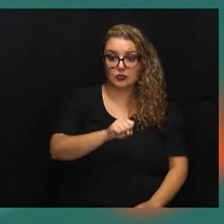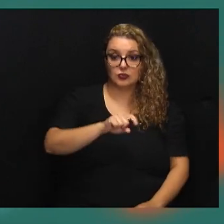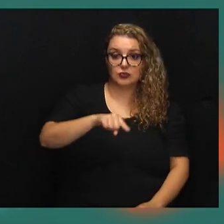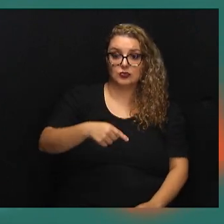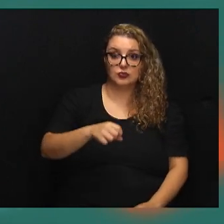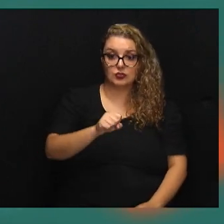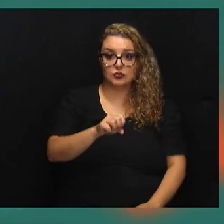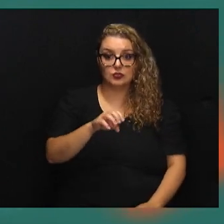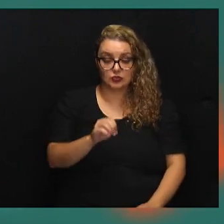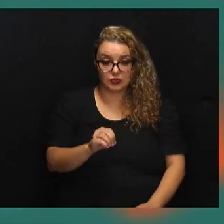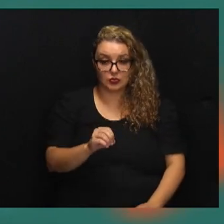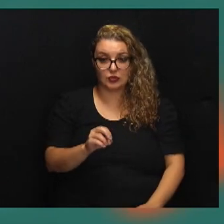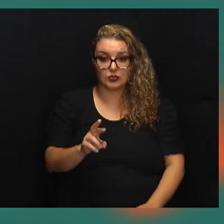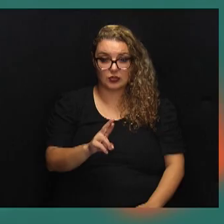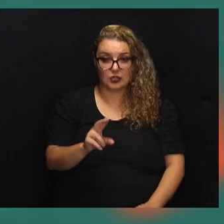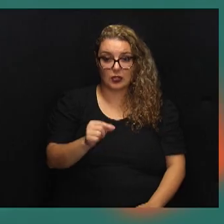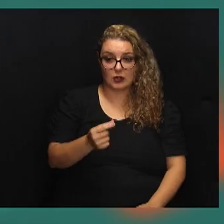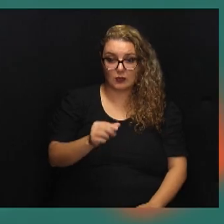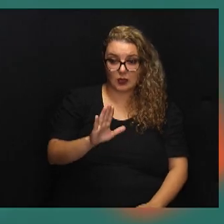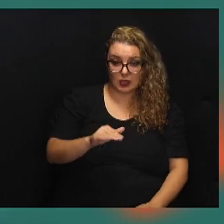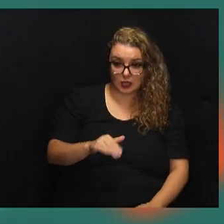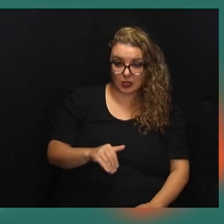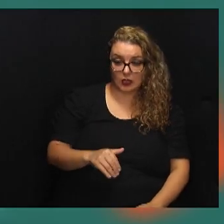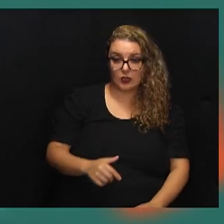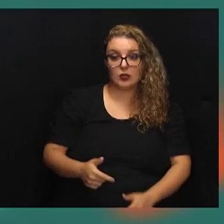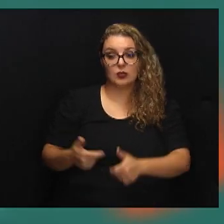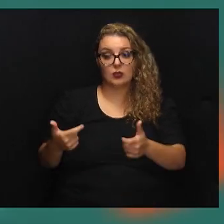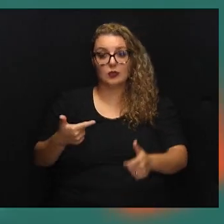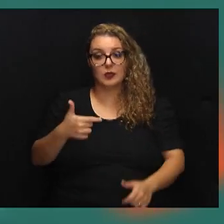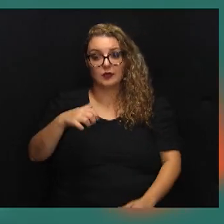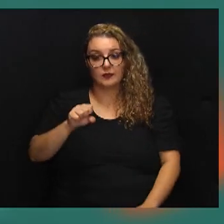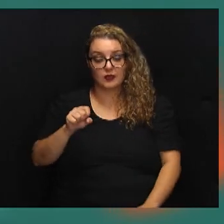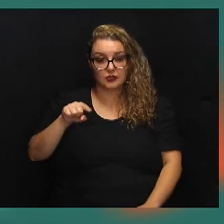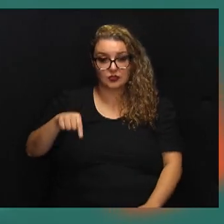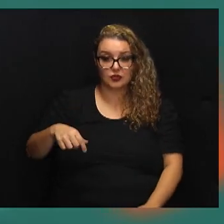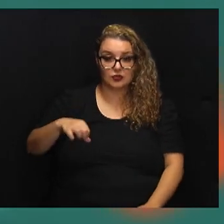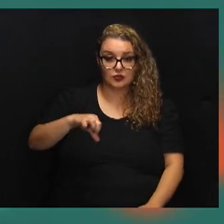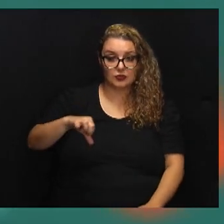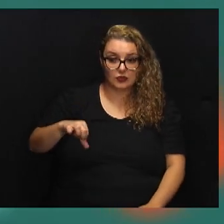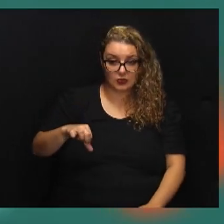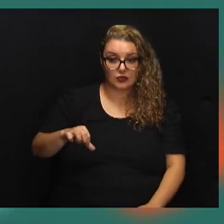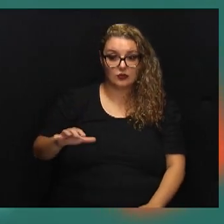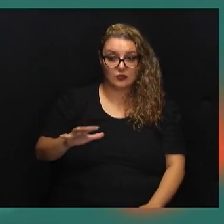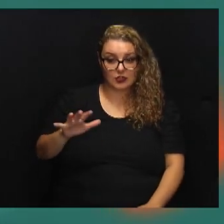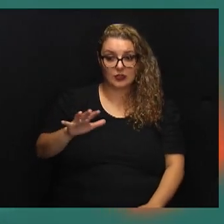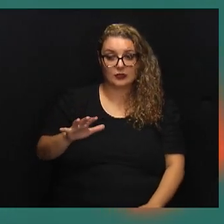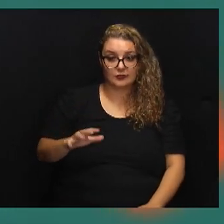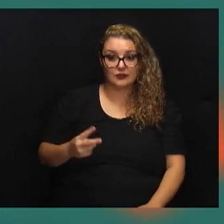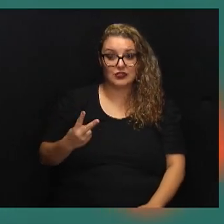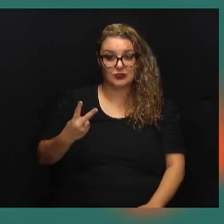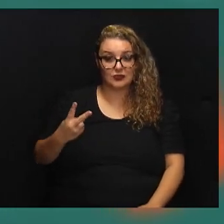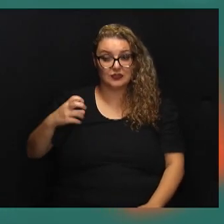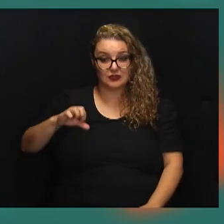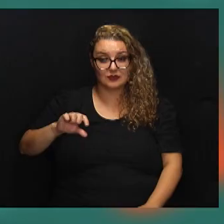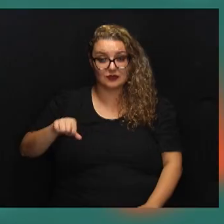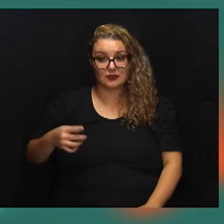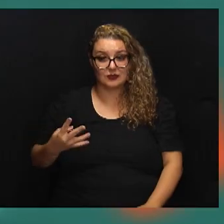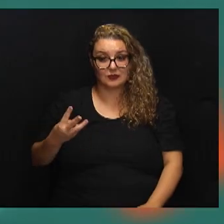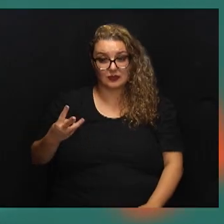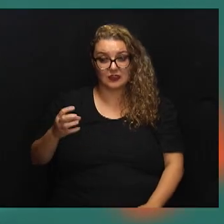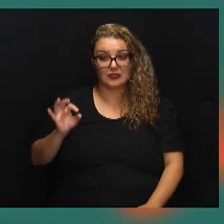de 229%, sendo o menor valor R$ 8,80 e o maior aproximadamente